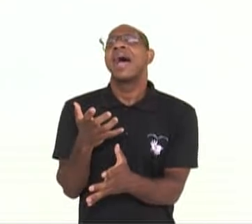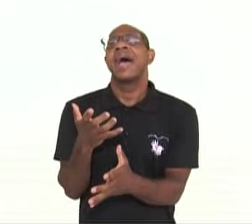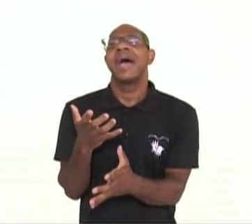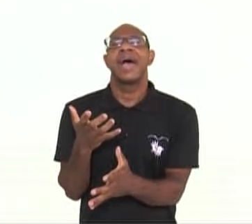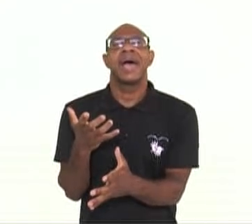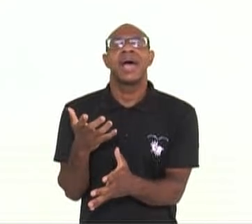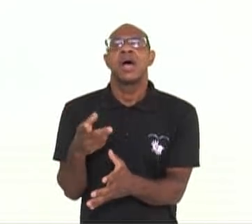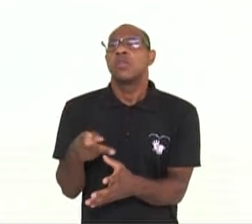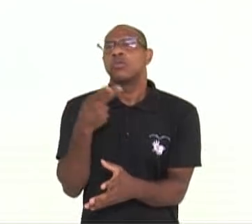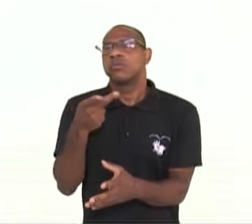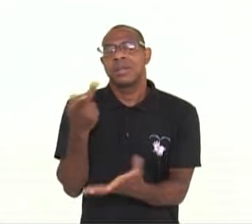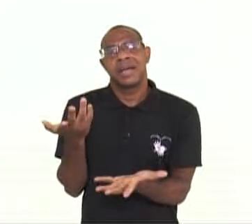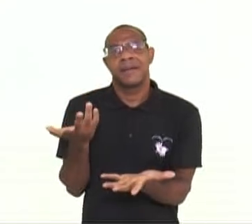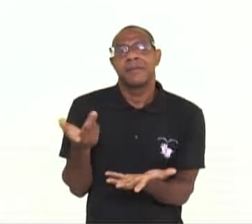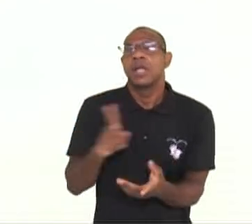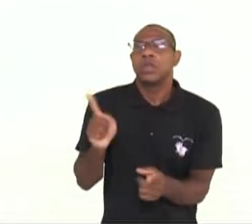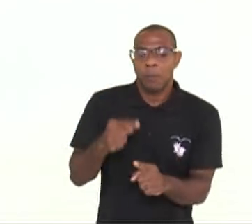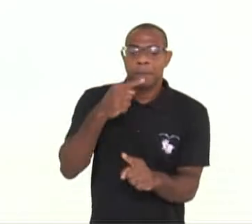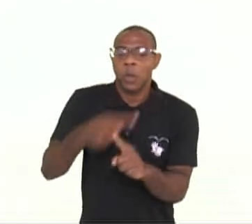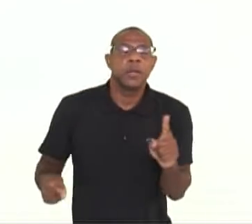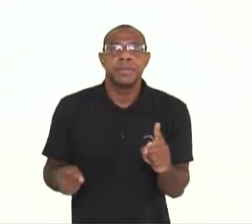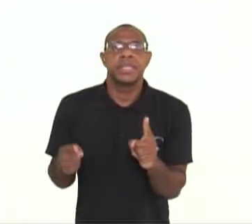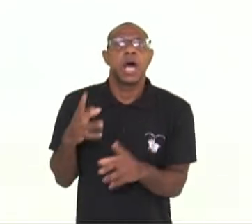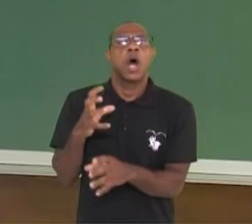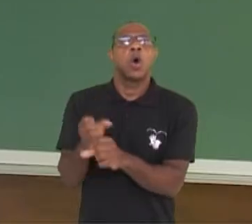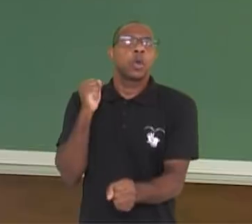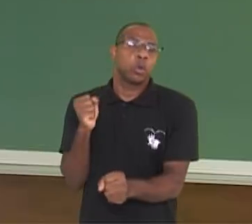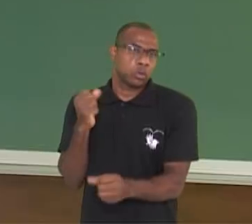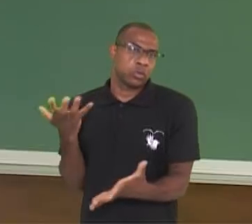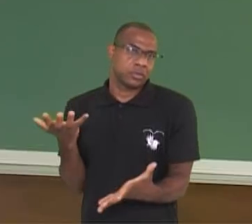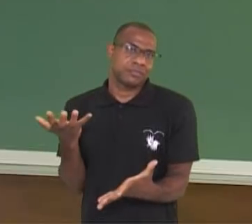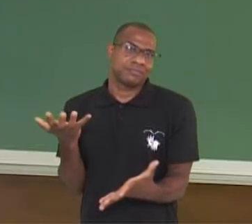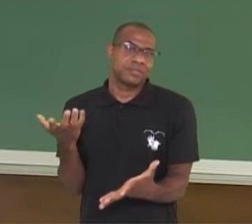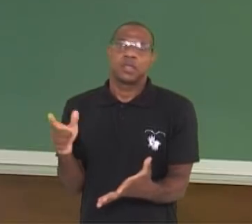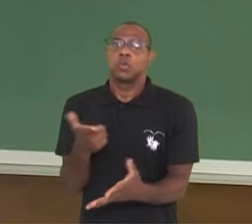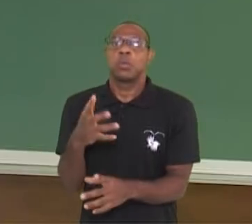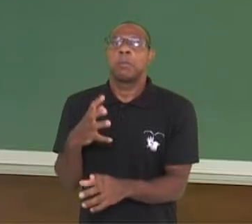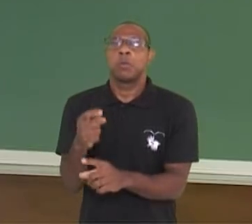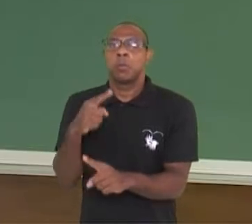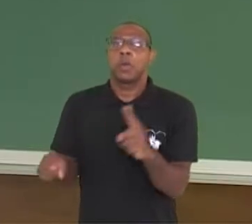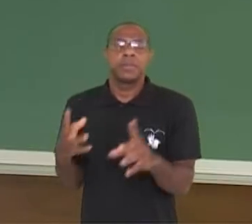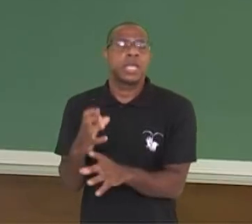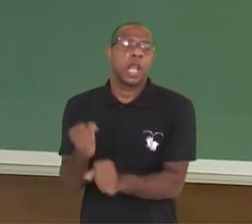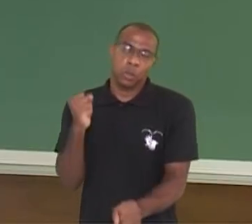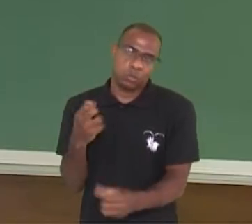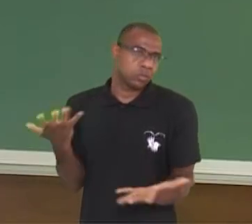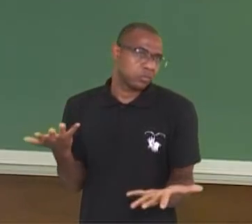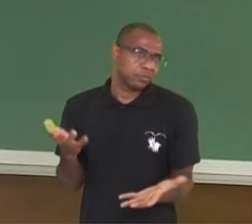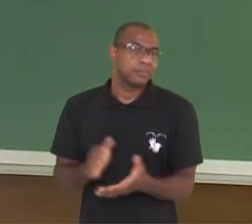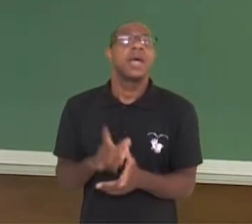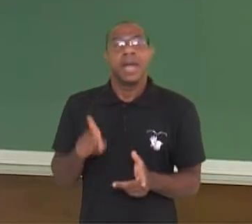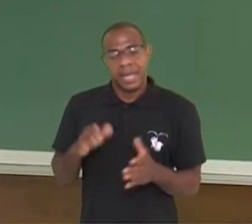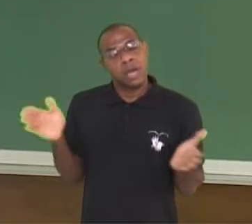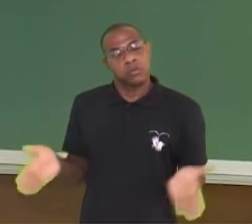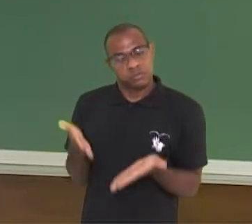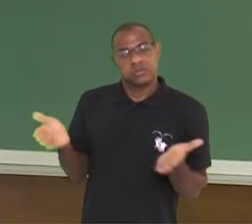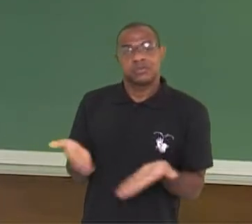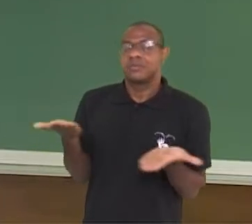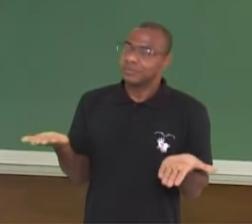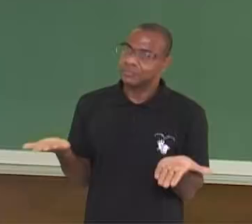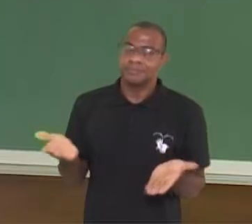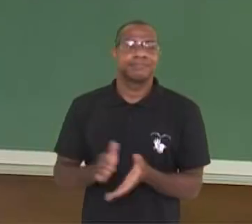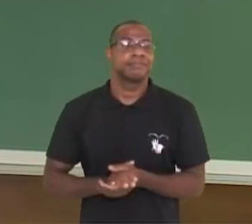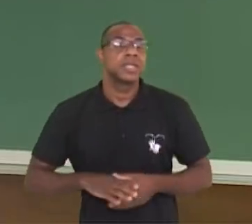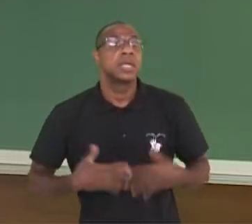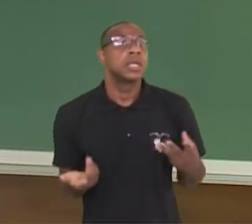o trabalho, quanto mais trabalhar, mais agrada a Deus, e ainda não condenava o lucro. Mais um incentivo à